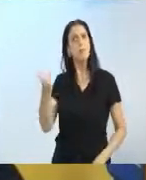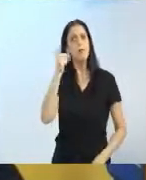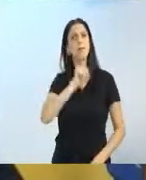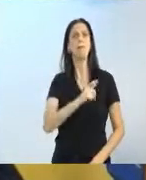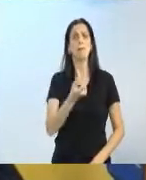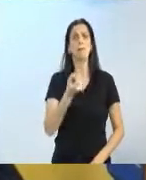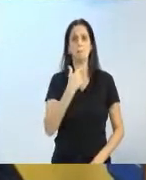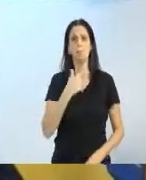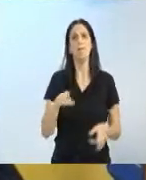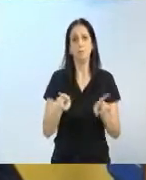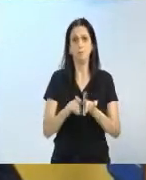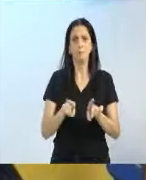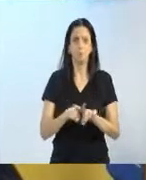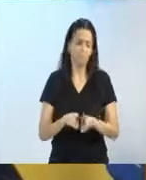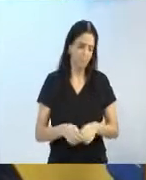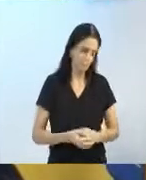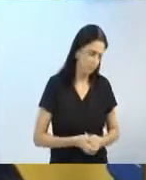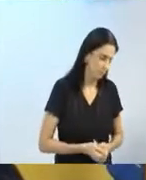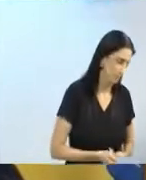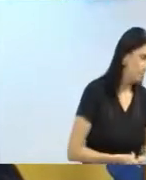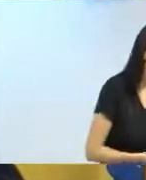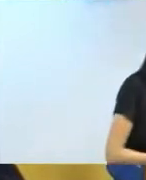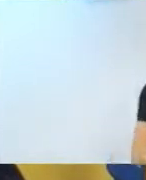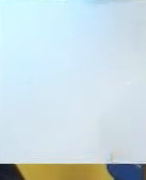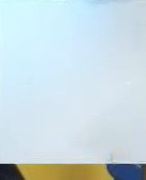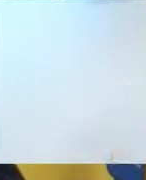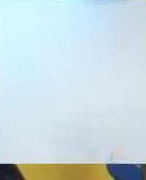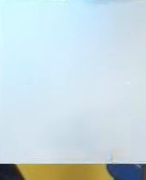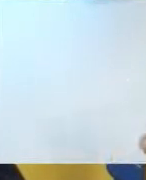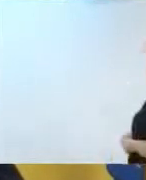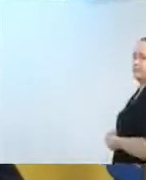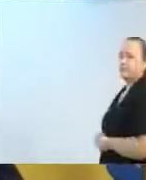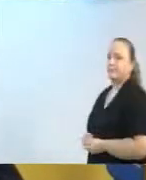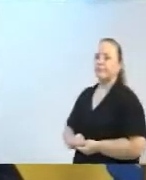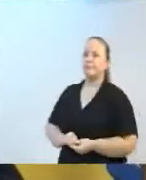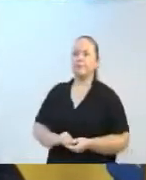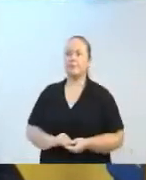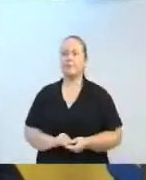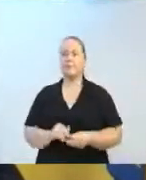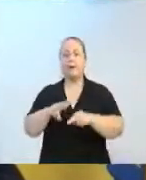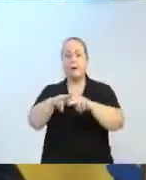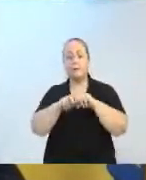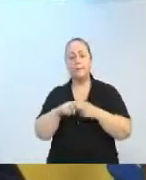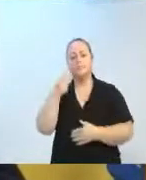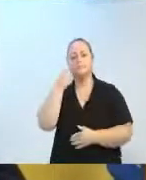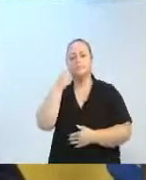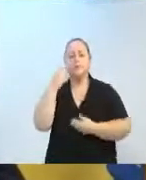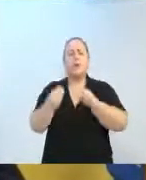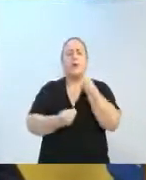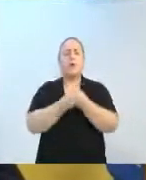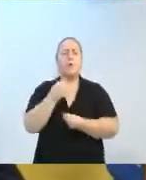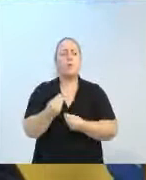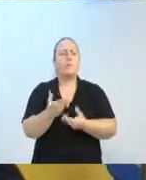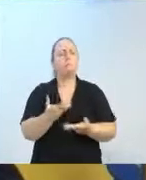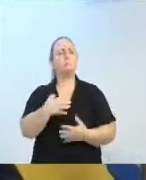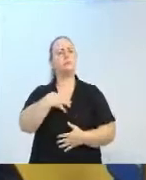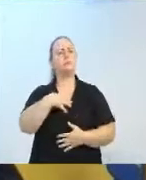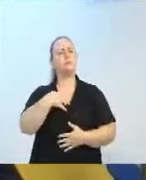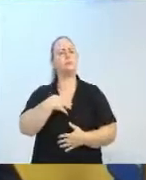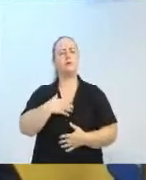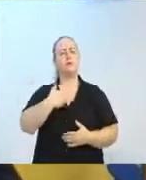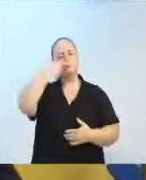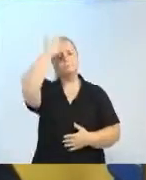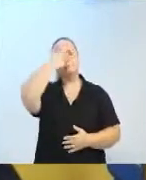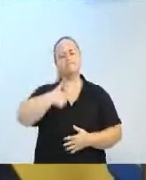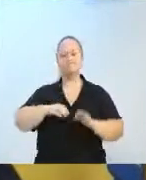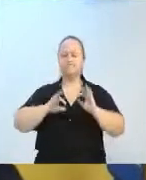essa medicação. Então, nós temos que ver de forma que a gente possa, de forma democrática, cidadã, realmente